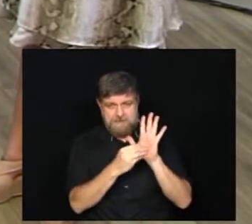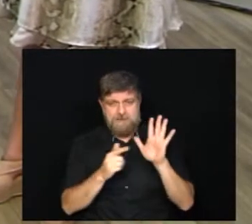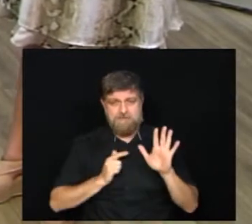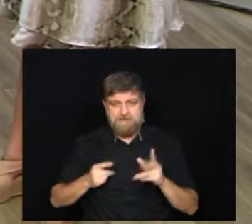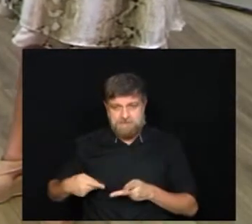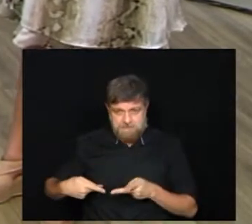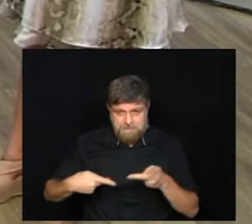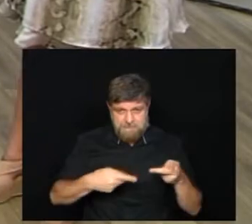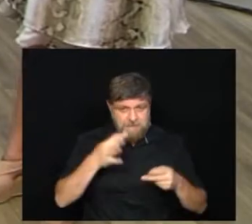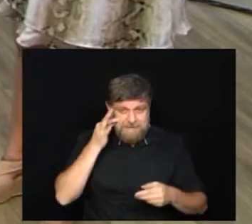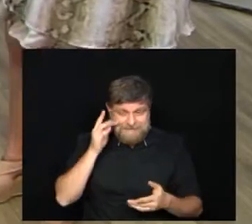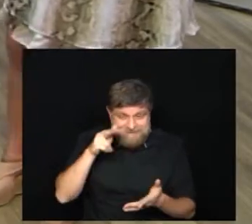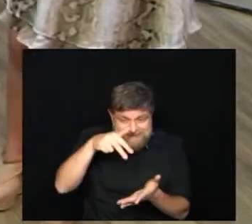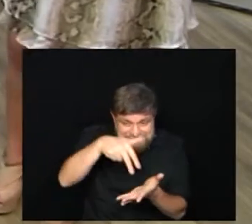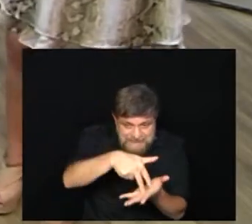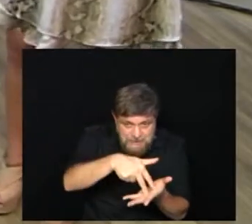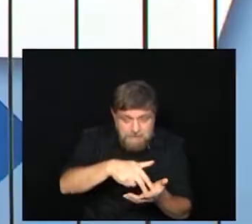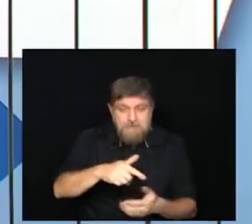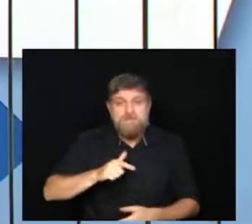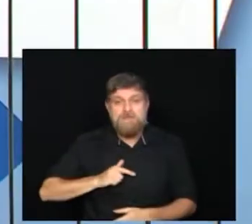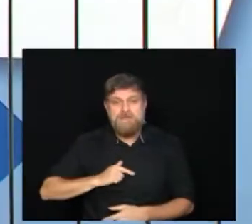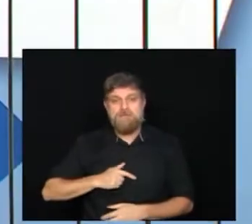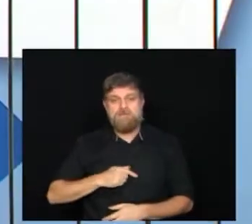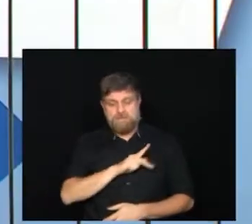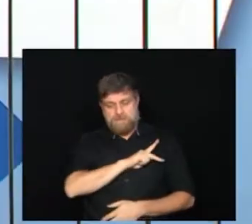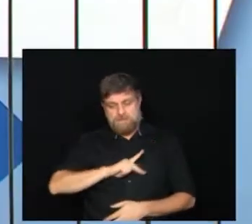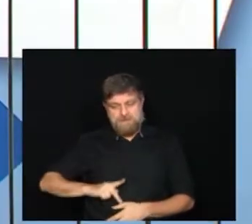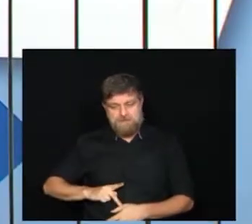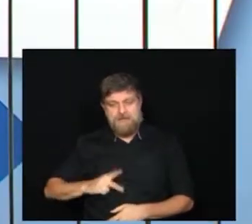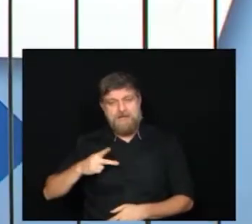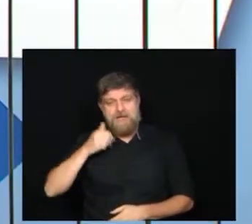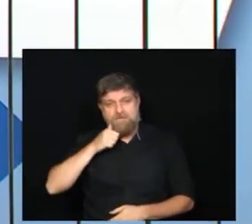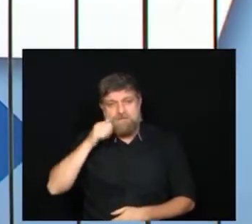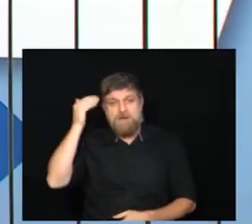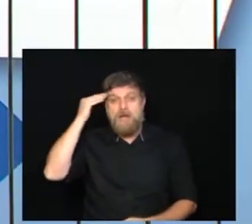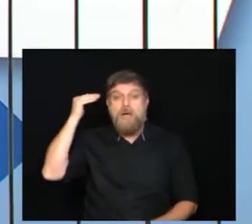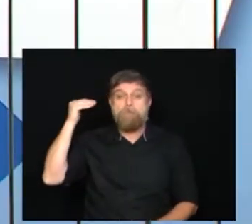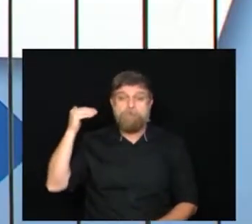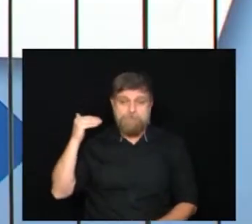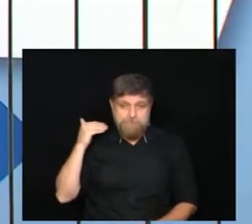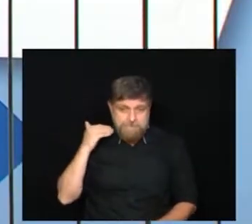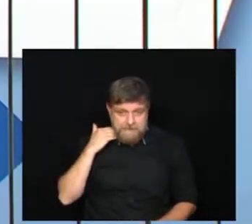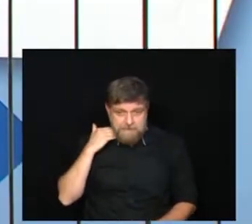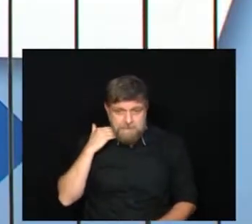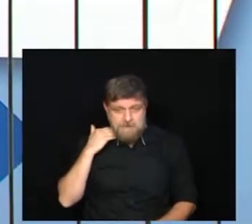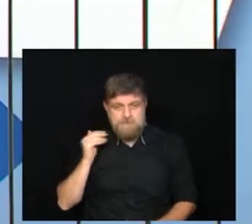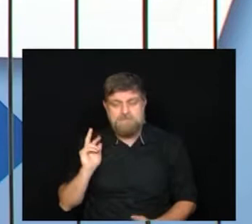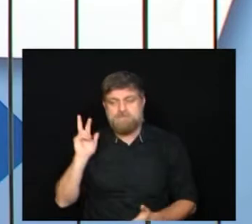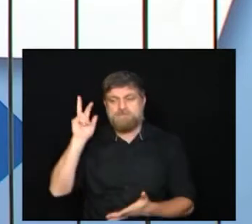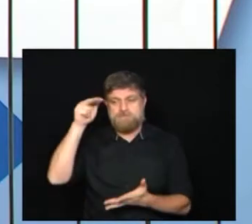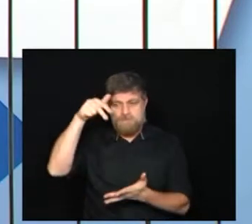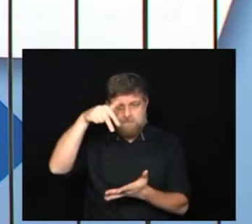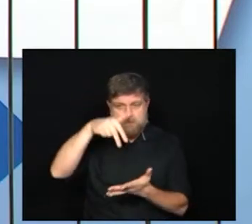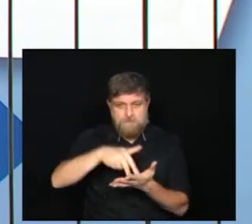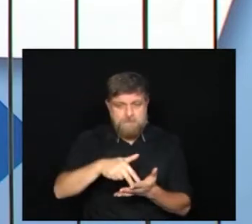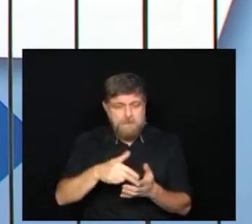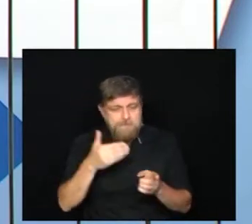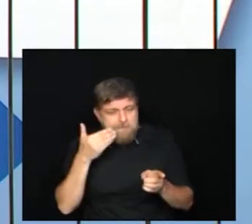visita no local, né? Teve sim. A presidente da comissão, a vereadora Débora Palermo, foi